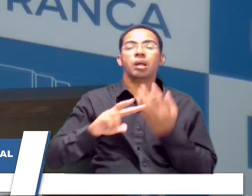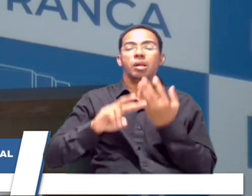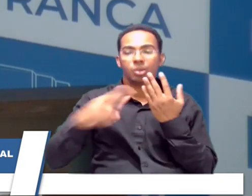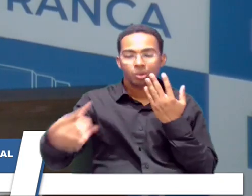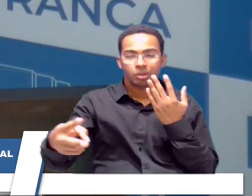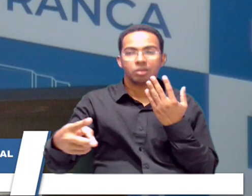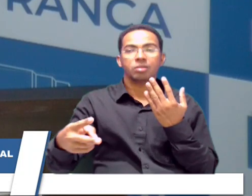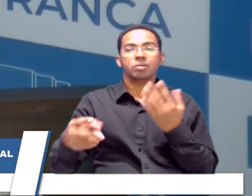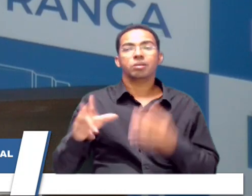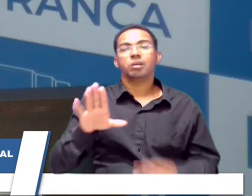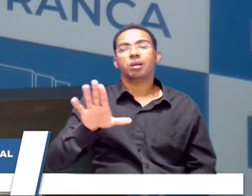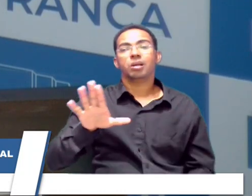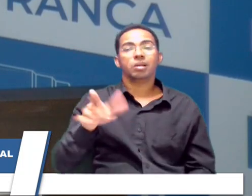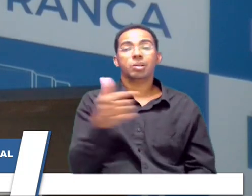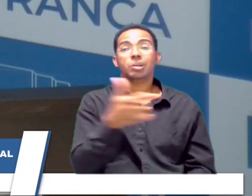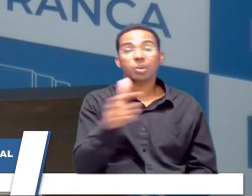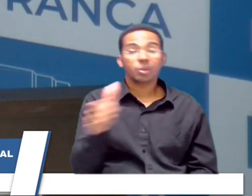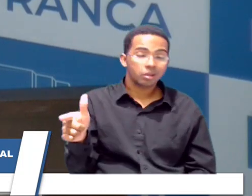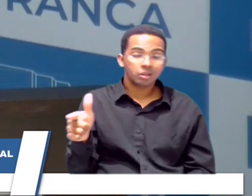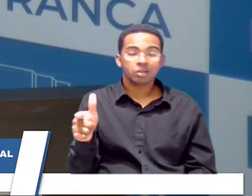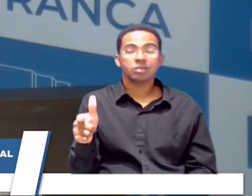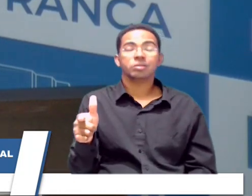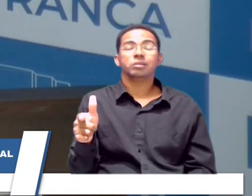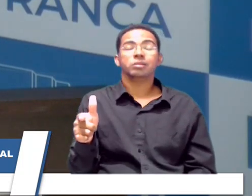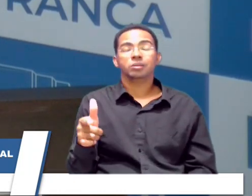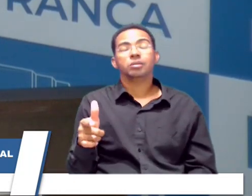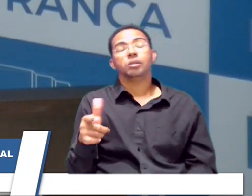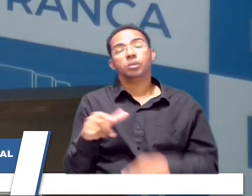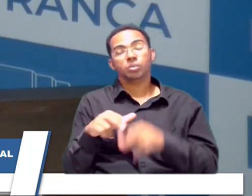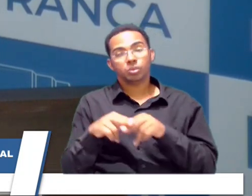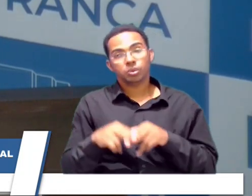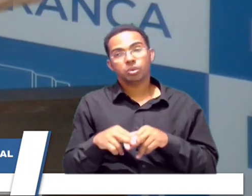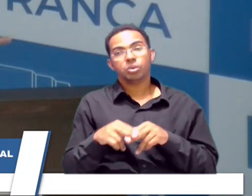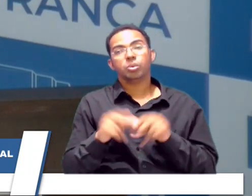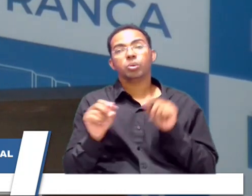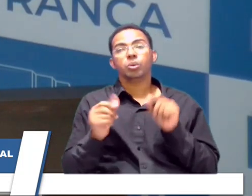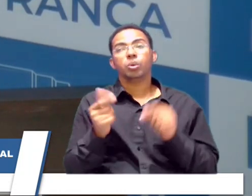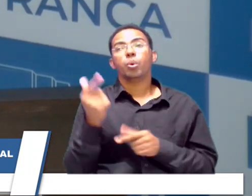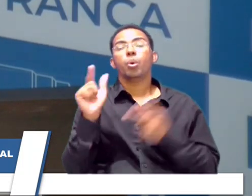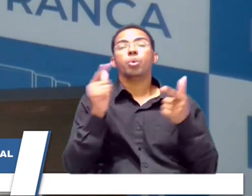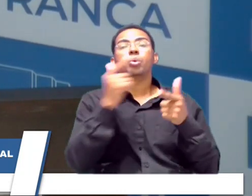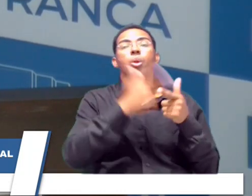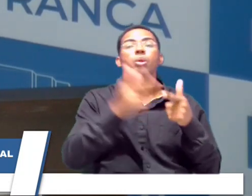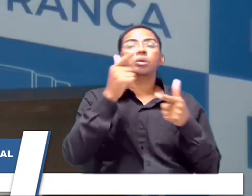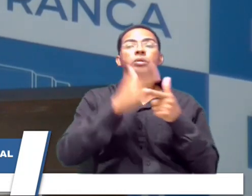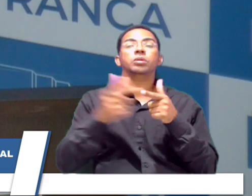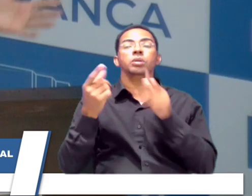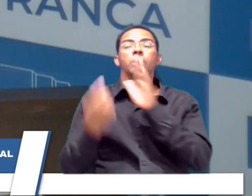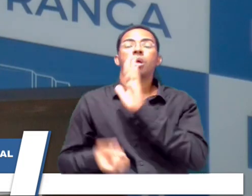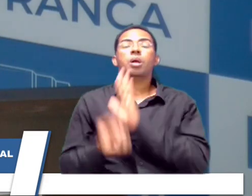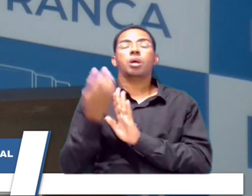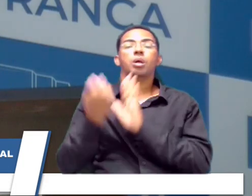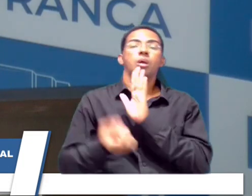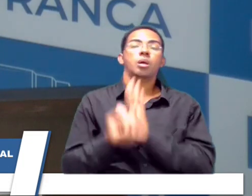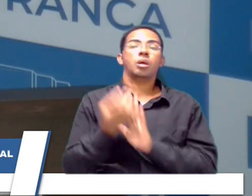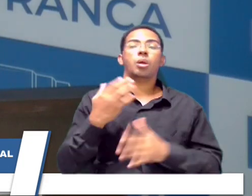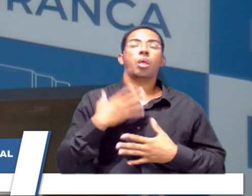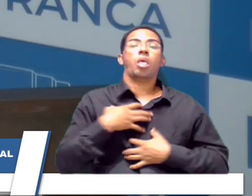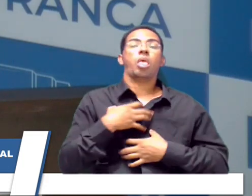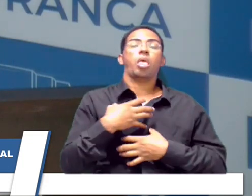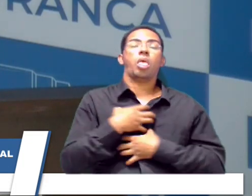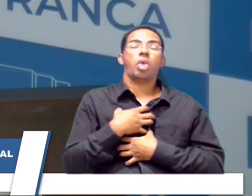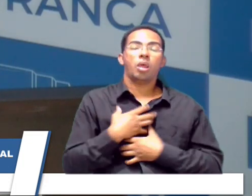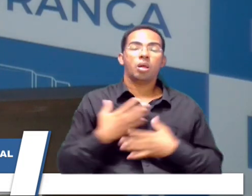que a cannabis não traz, né? Vão fazer com que outros problemas surjam, né? Outras comorbidades,